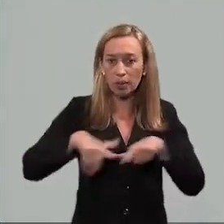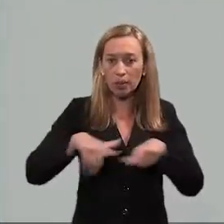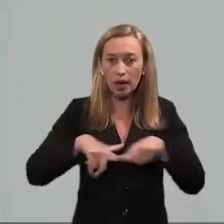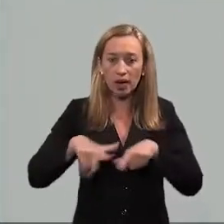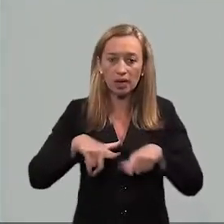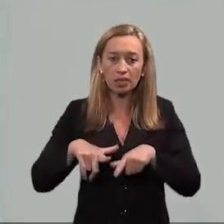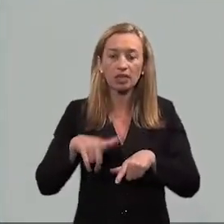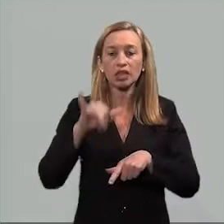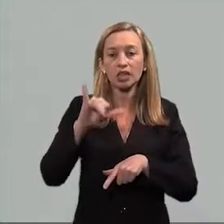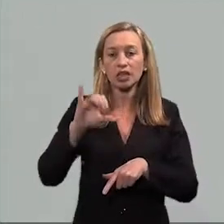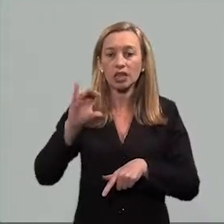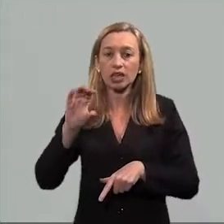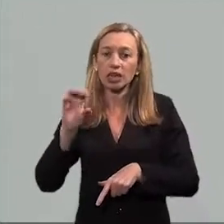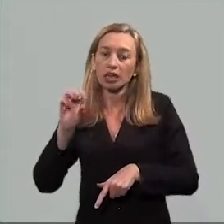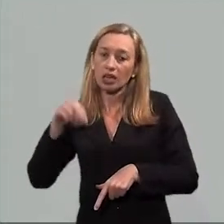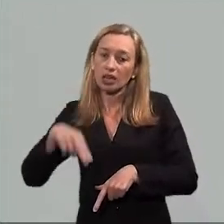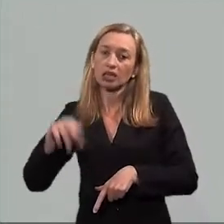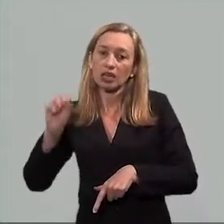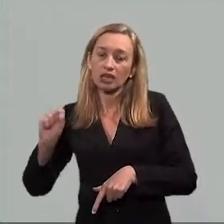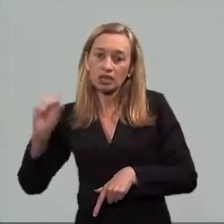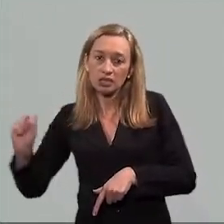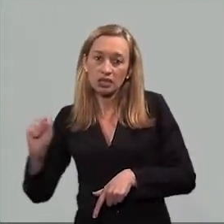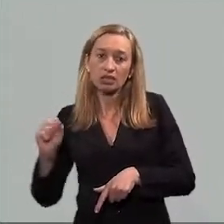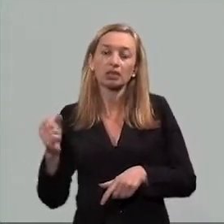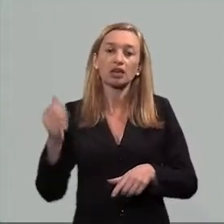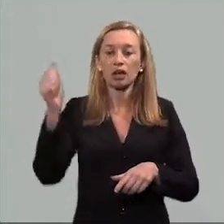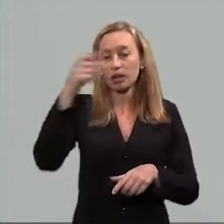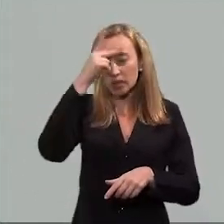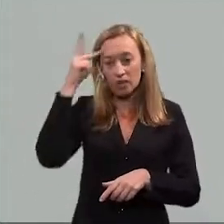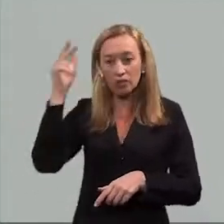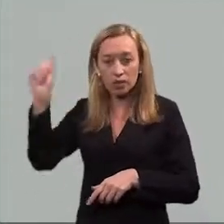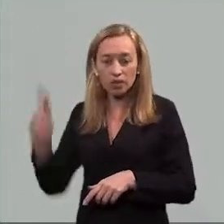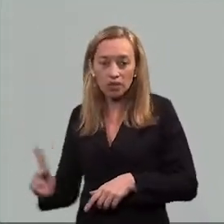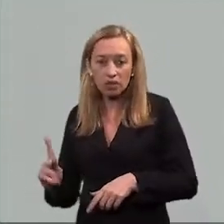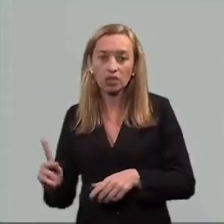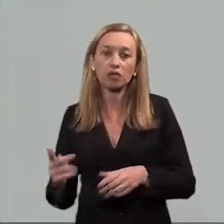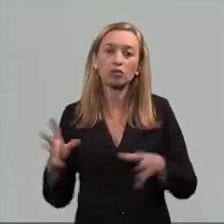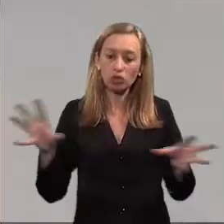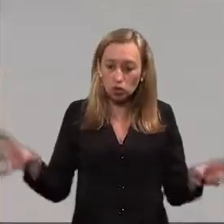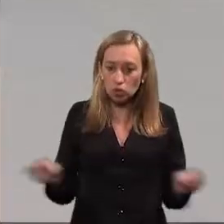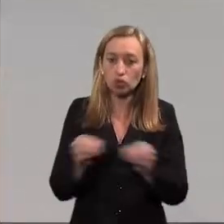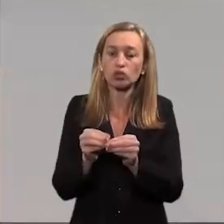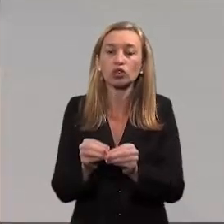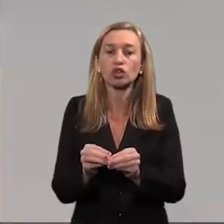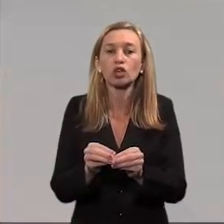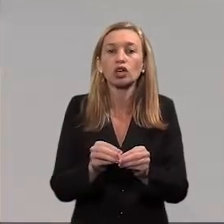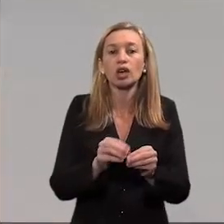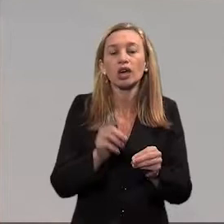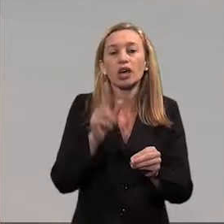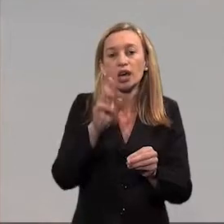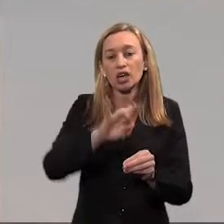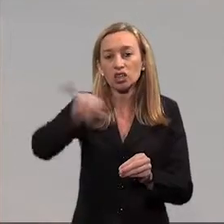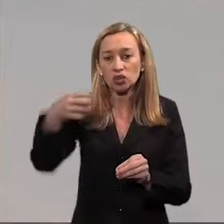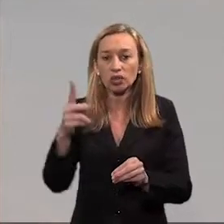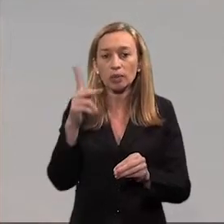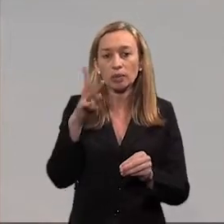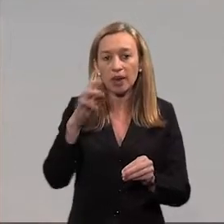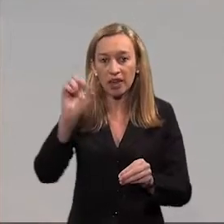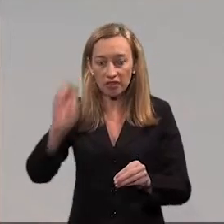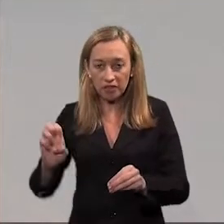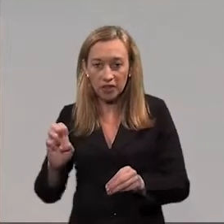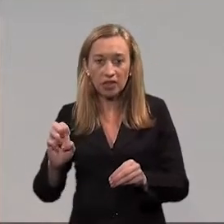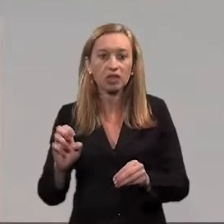servidores vão ter o teto do INSS na aposentadoria, podendo complementar através do RJ-Prev. Aí